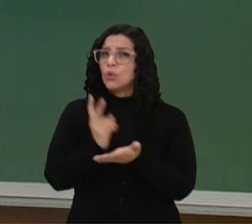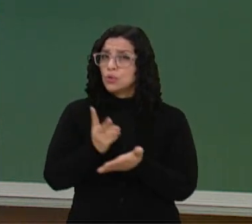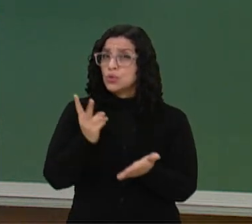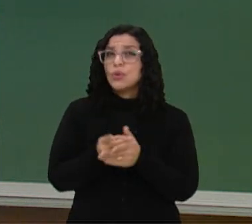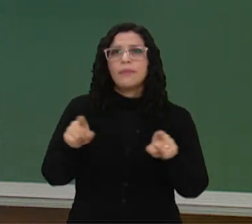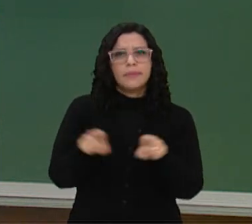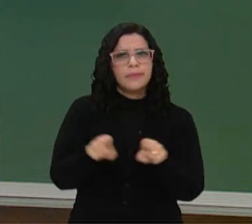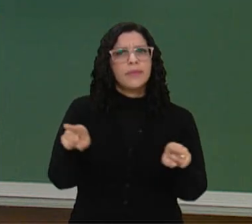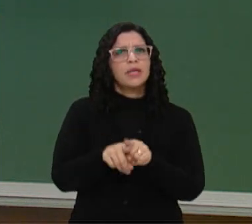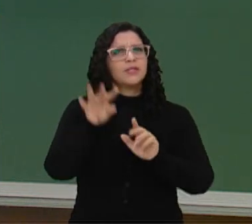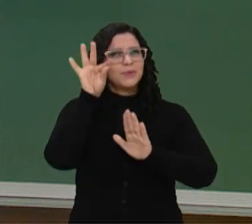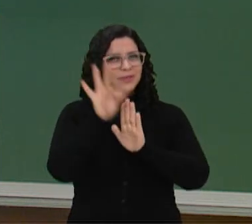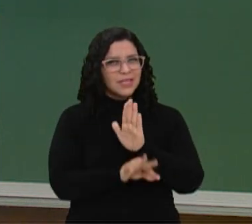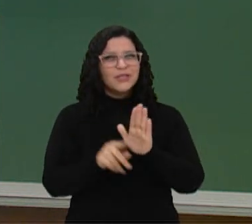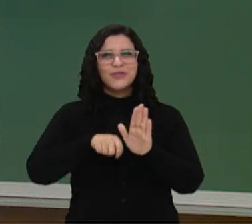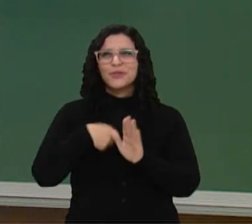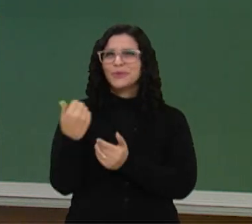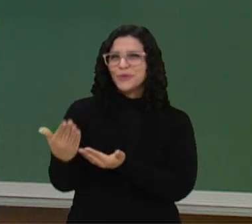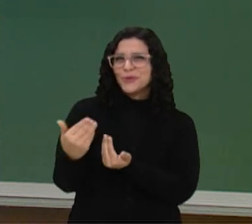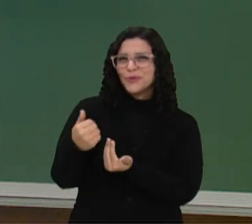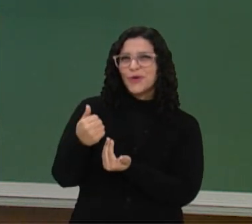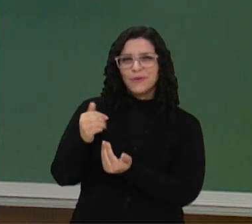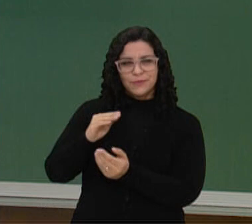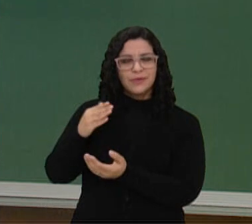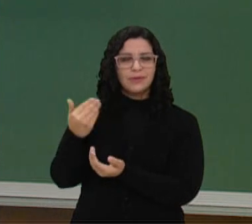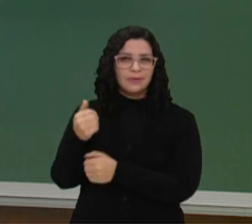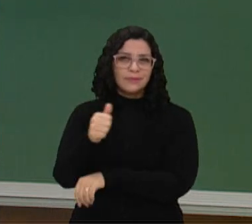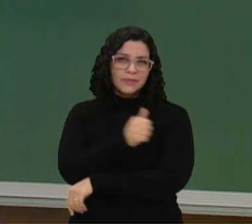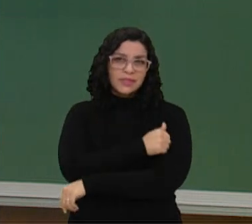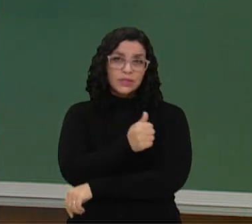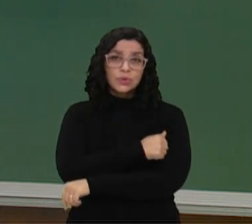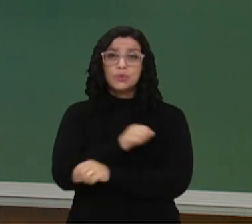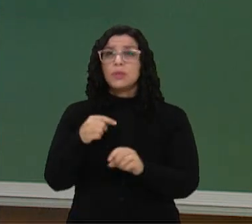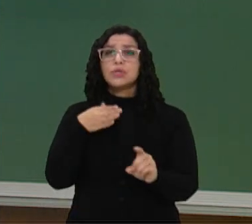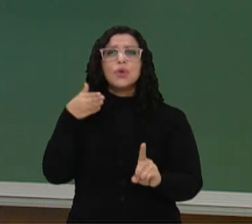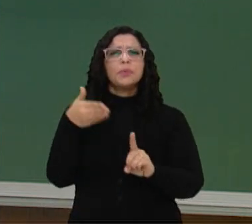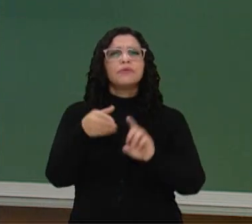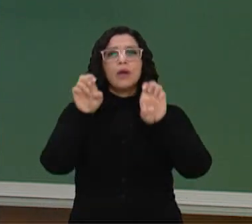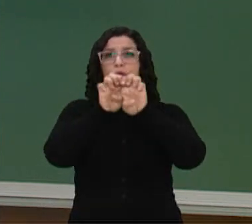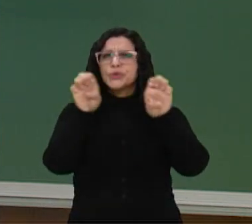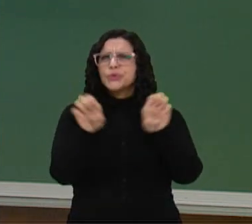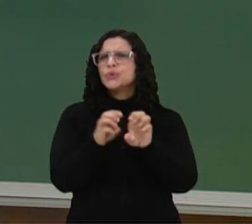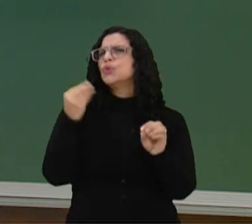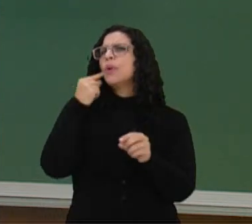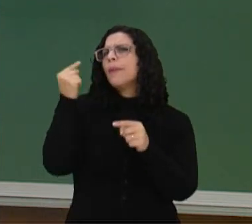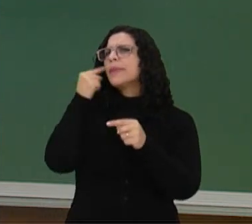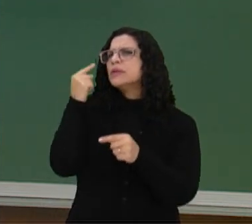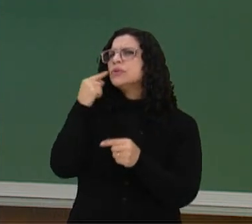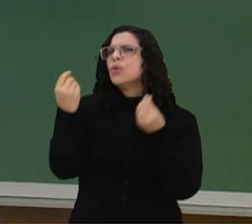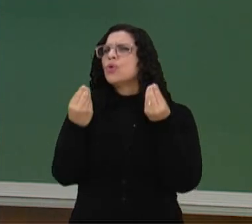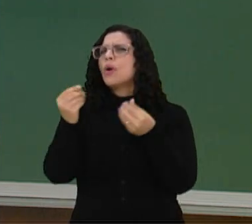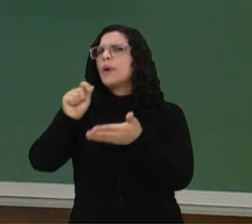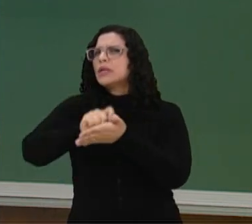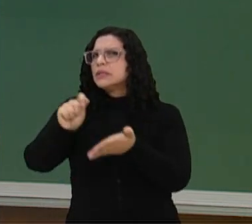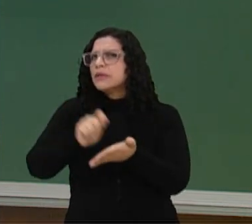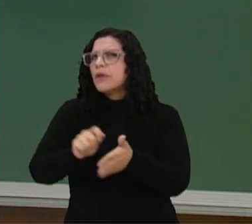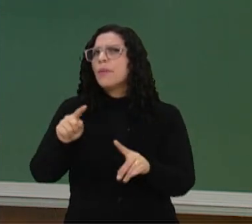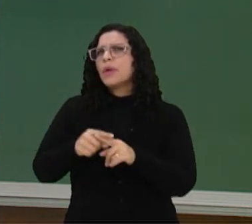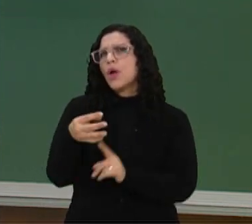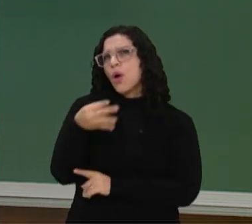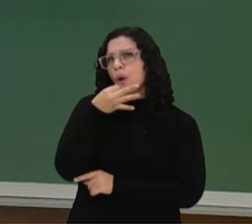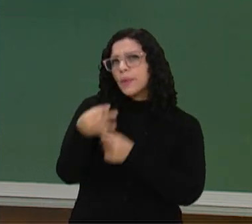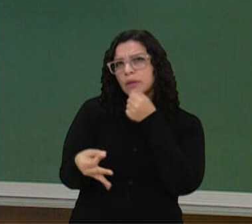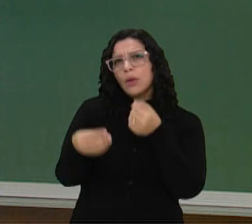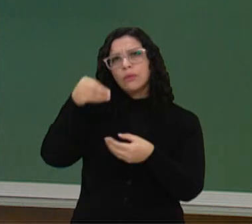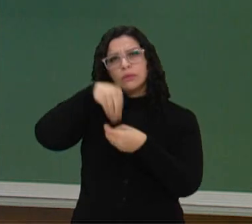carta aberta a um jovem estudante, mas o foco será na estrutura, como ela foi pensada, escrita, seus recursos